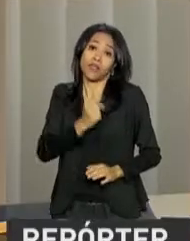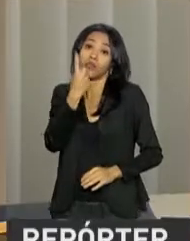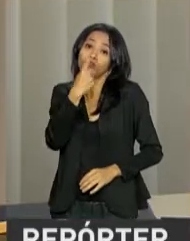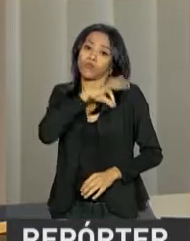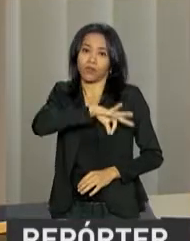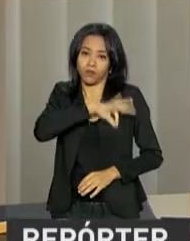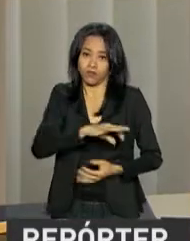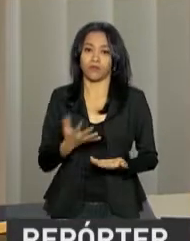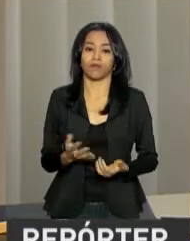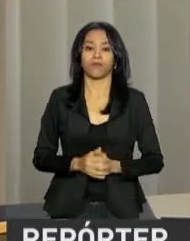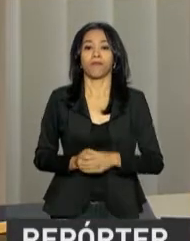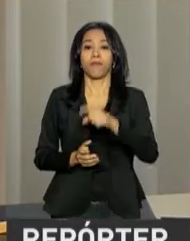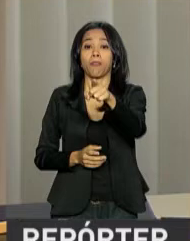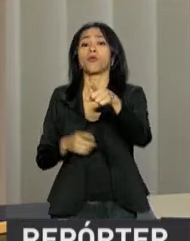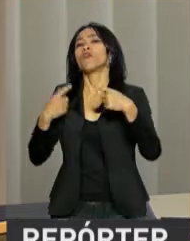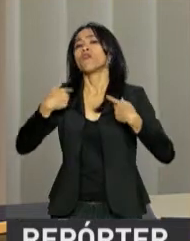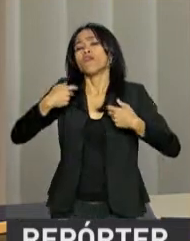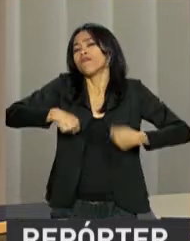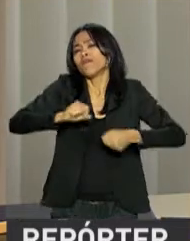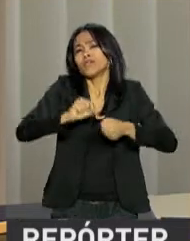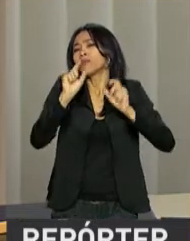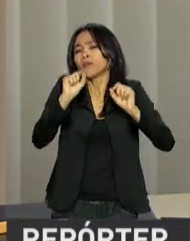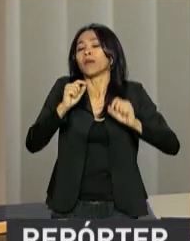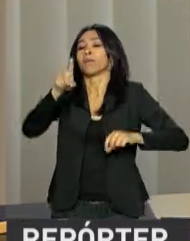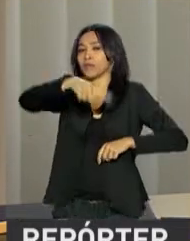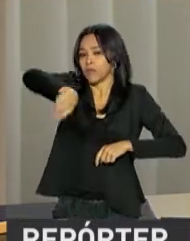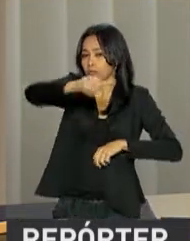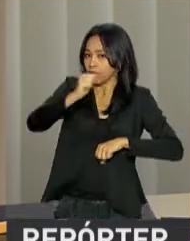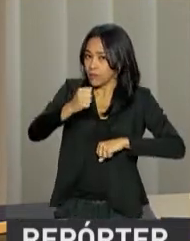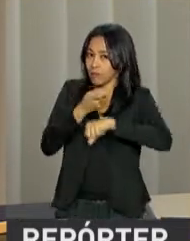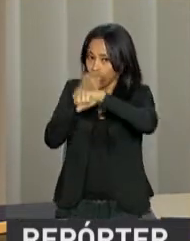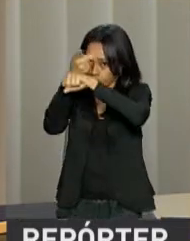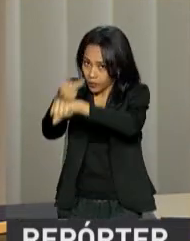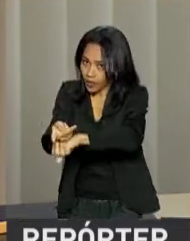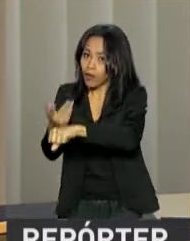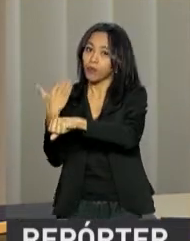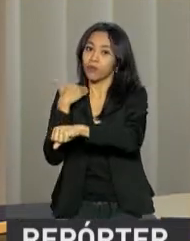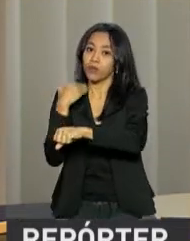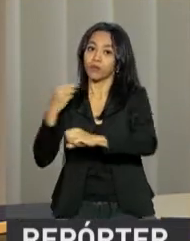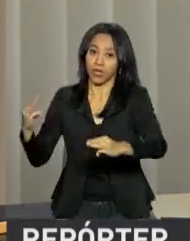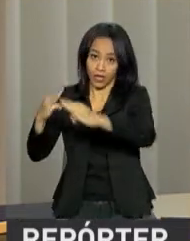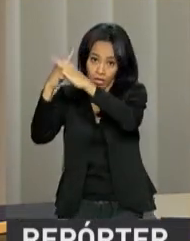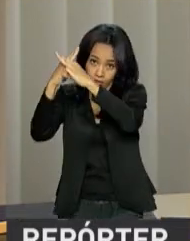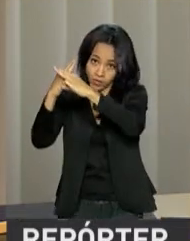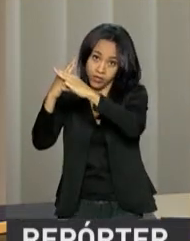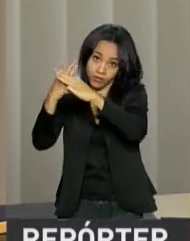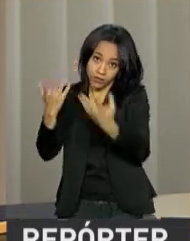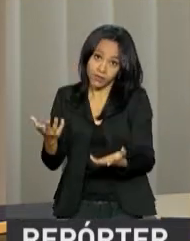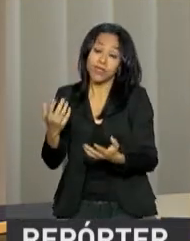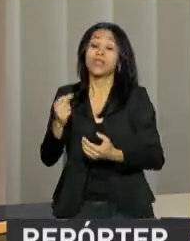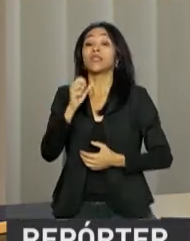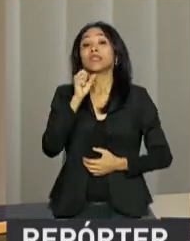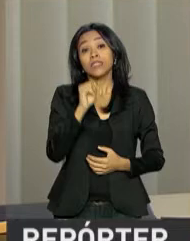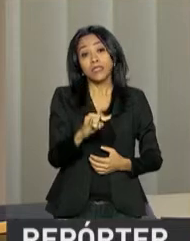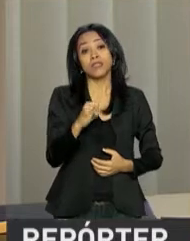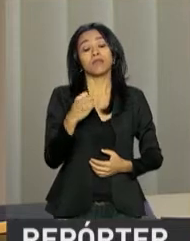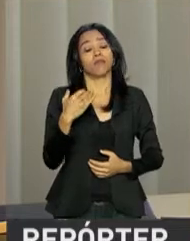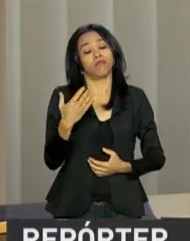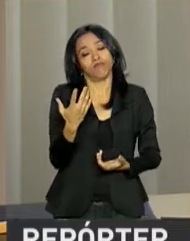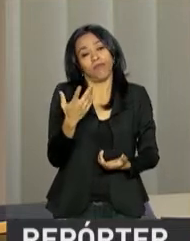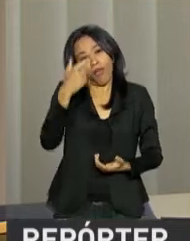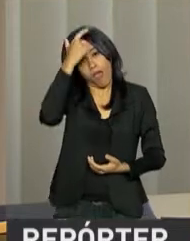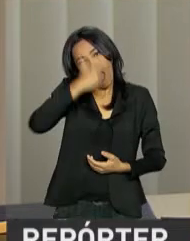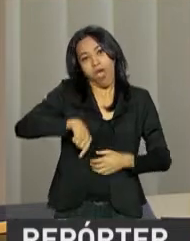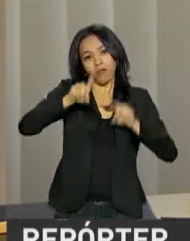precisa fazer neste momento procurar uma agência da caixa se ele foi de empresa privada e banco do brasil se ele for um